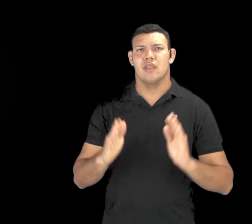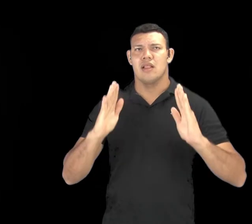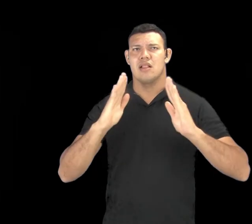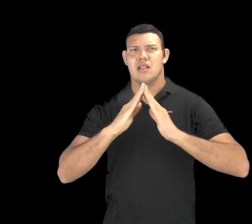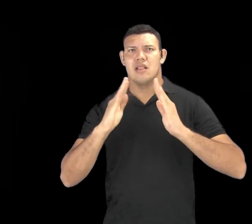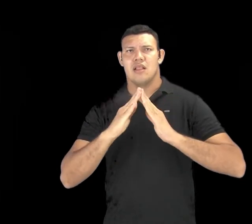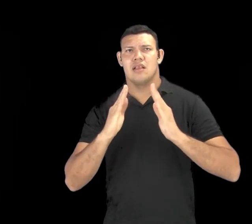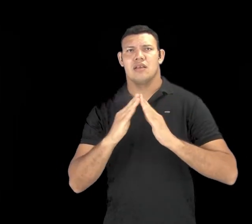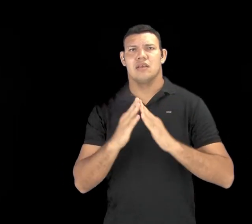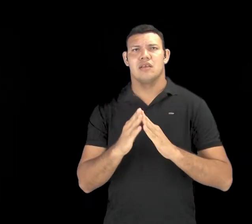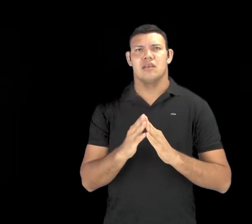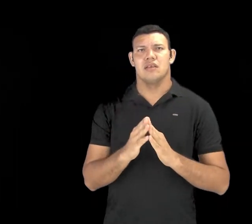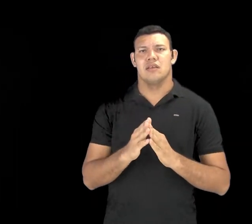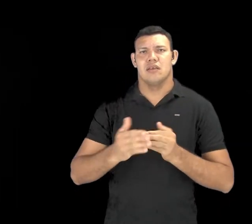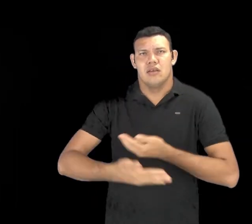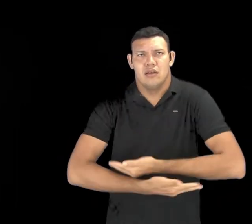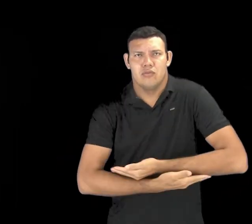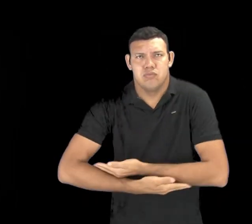What's wrong with you,